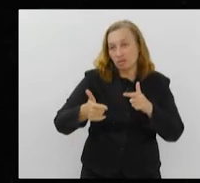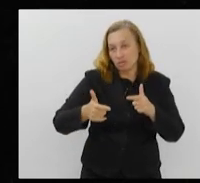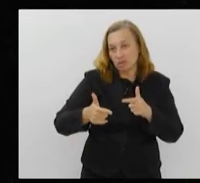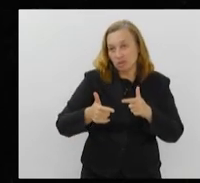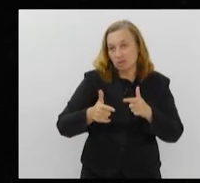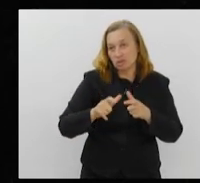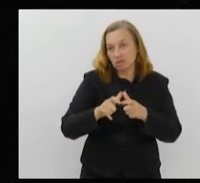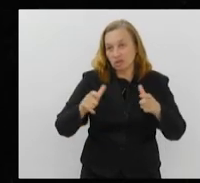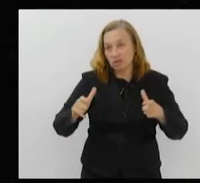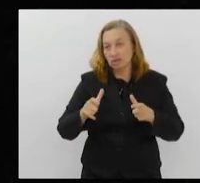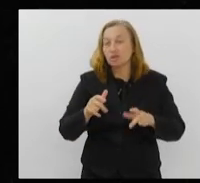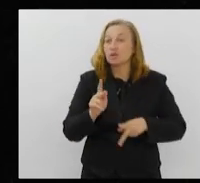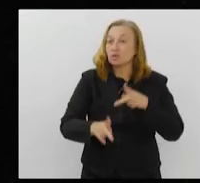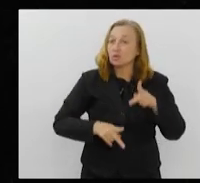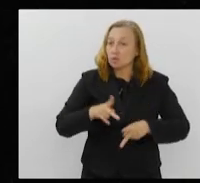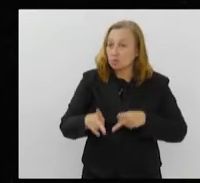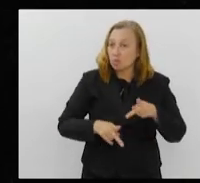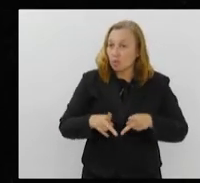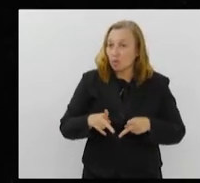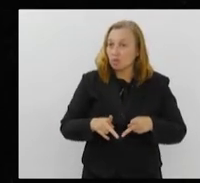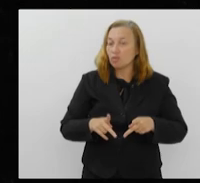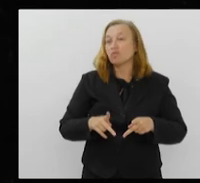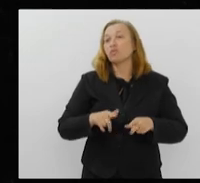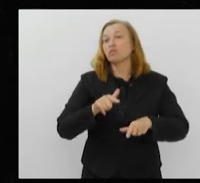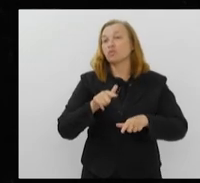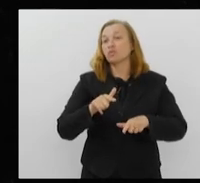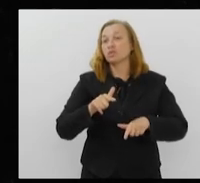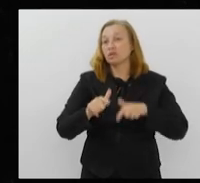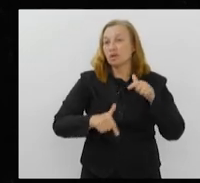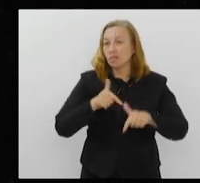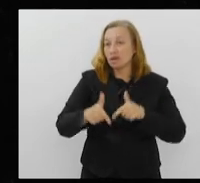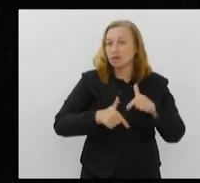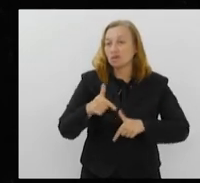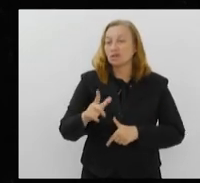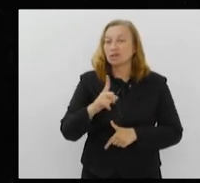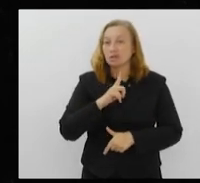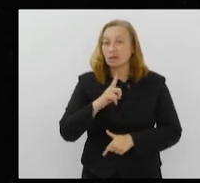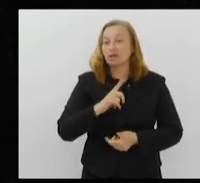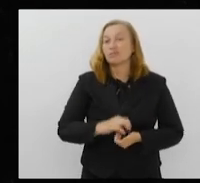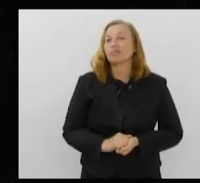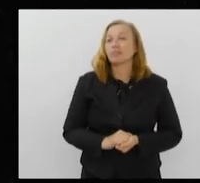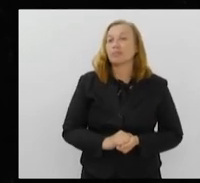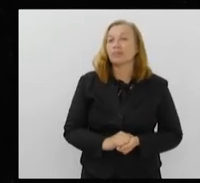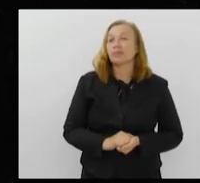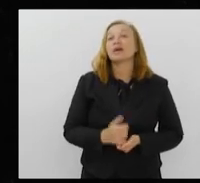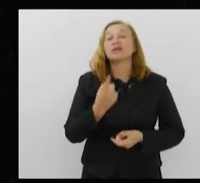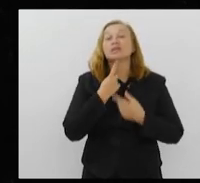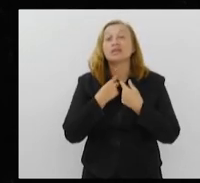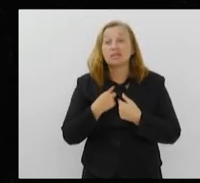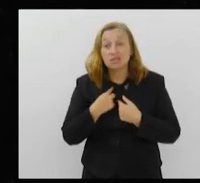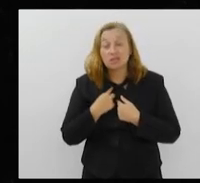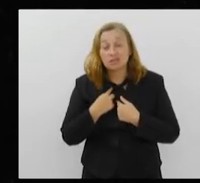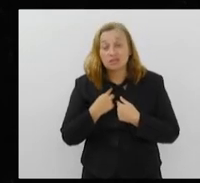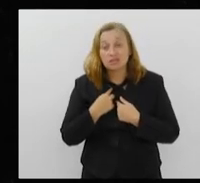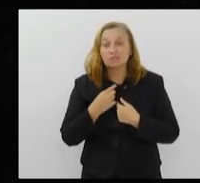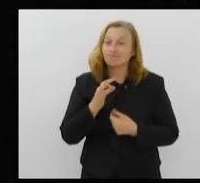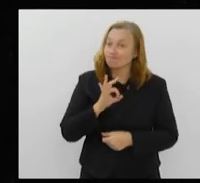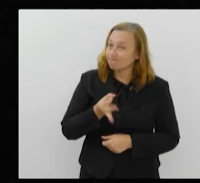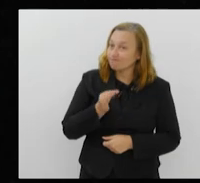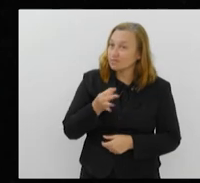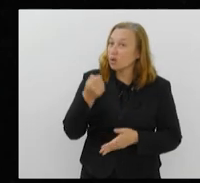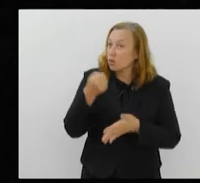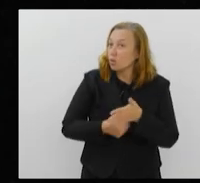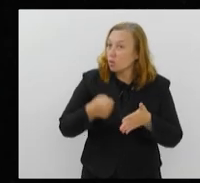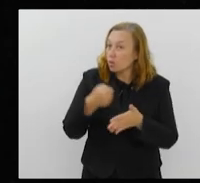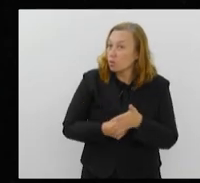as populações, que a classe trabalhadora, que a humanidade tem, e desejando que isso seja, de fato, uma